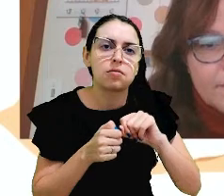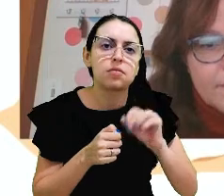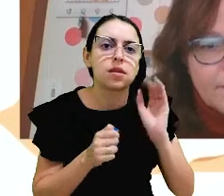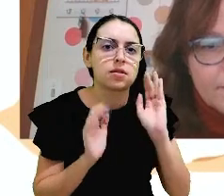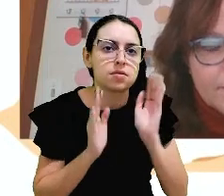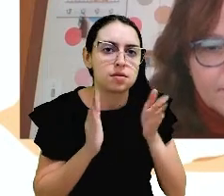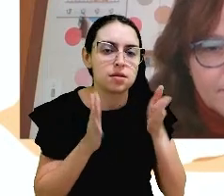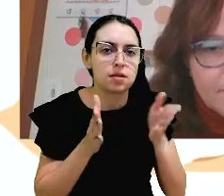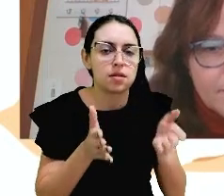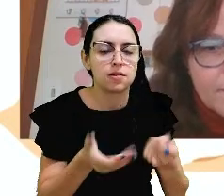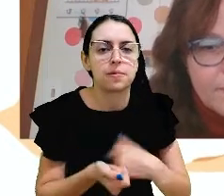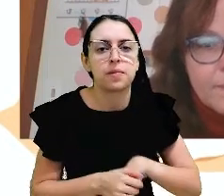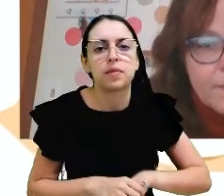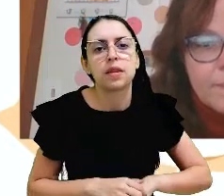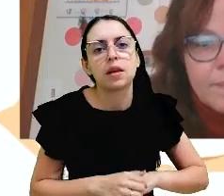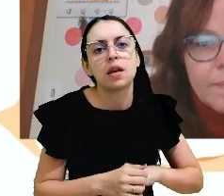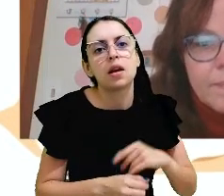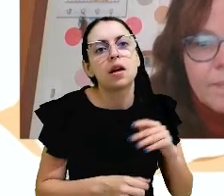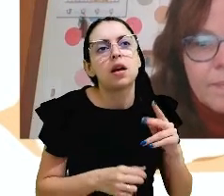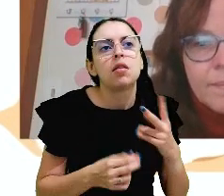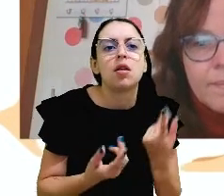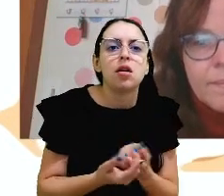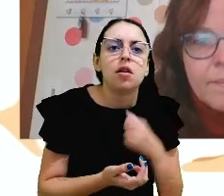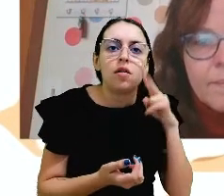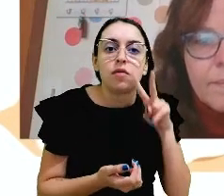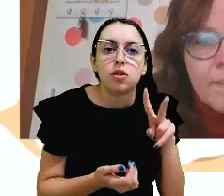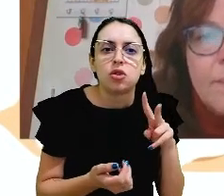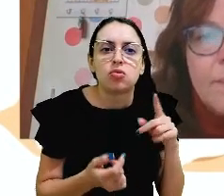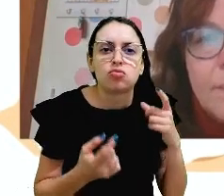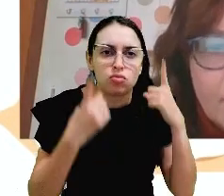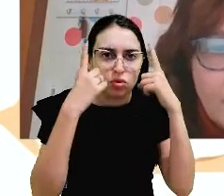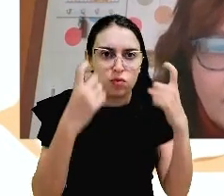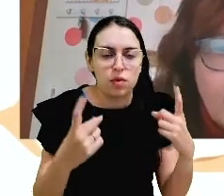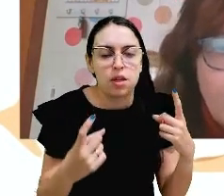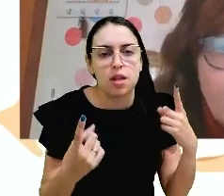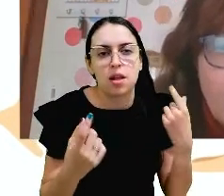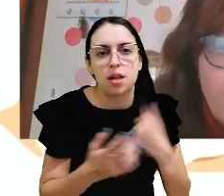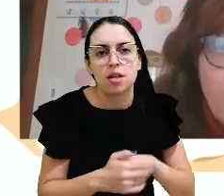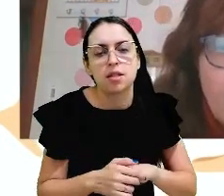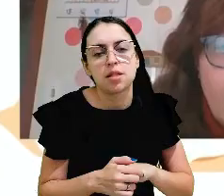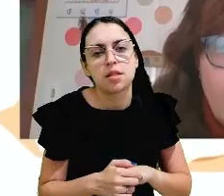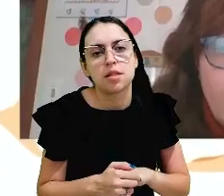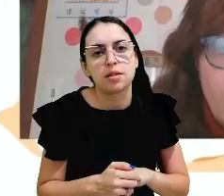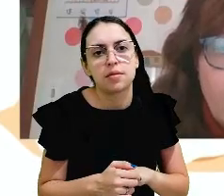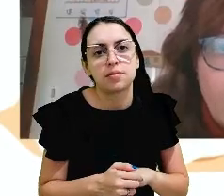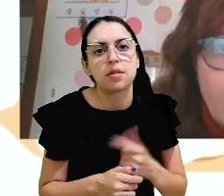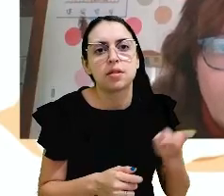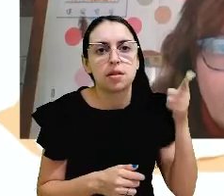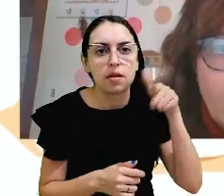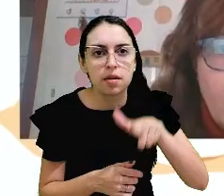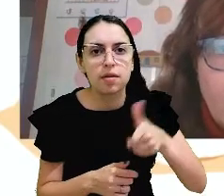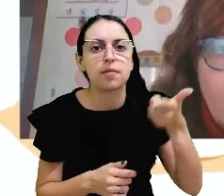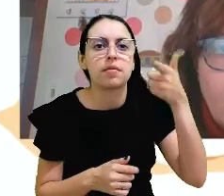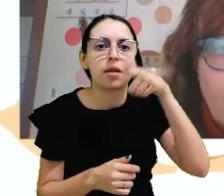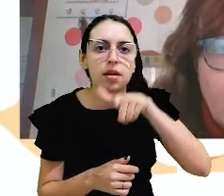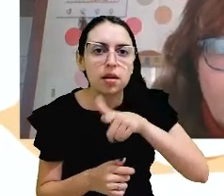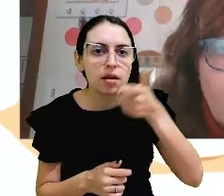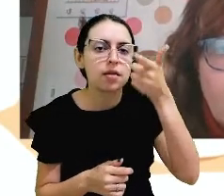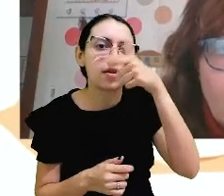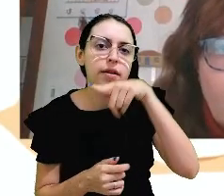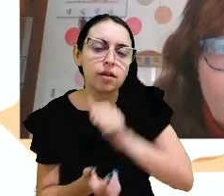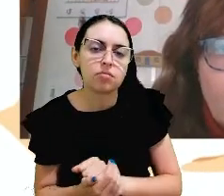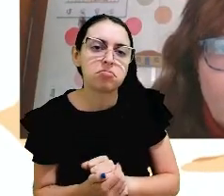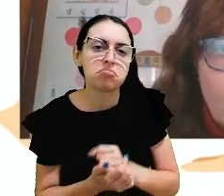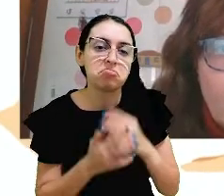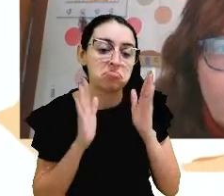né? São procedimentos que hoje são vistos como violência obstétrica, eles são repetidos na forma de costume,